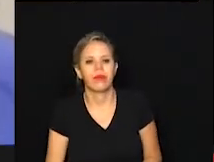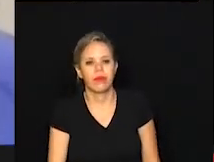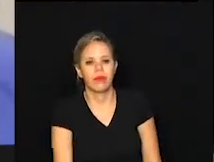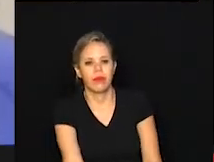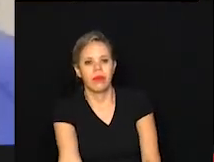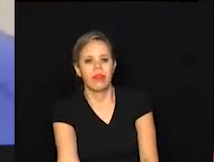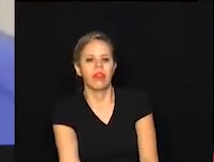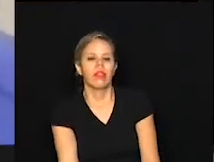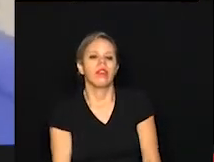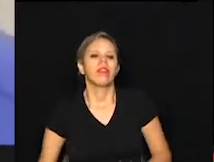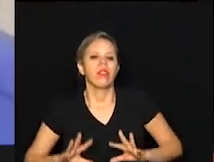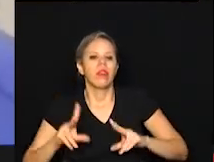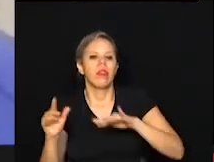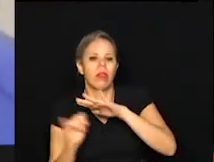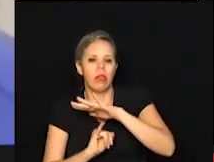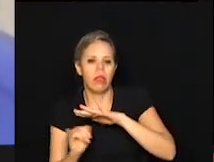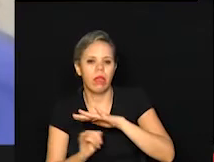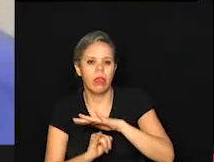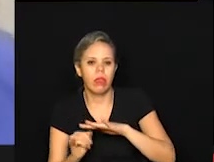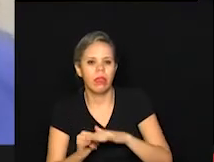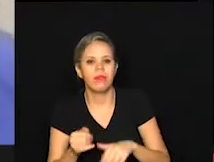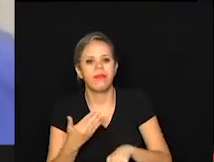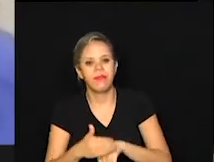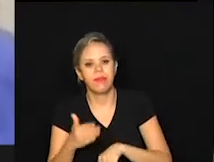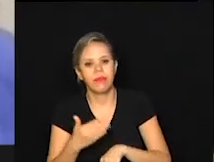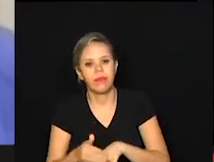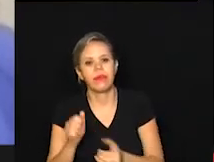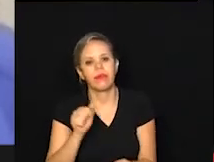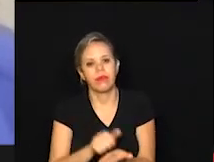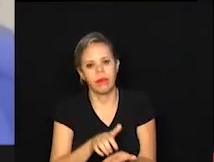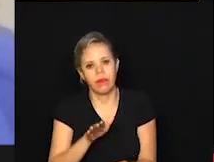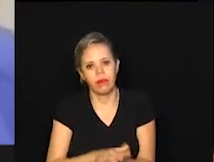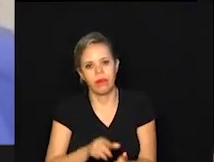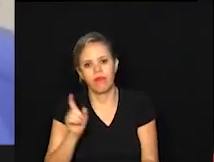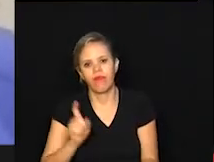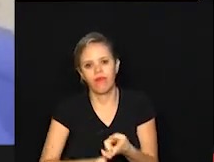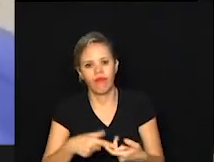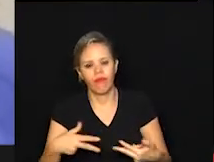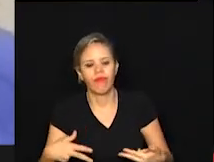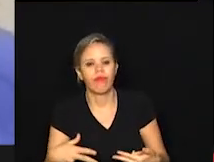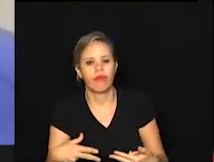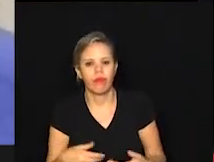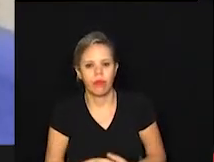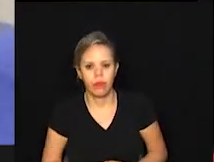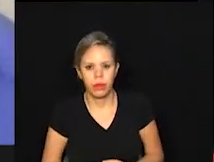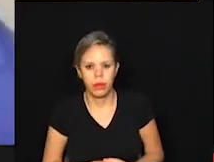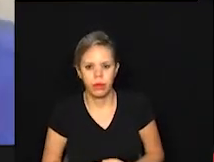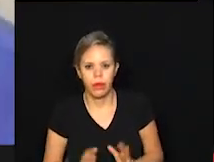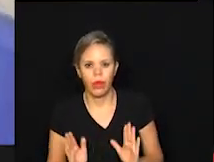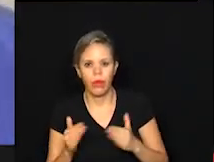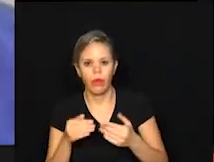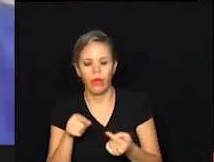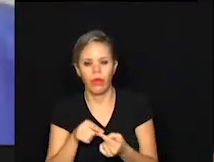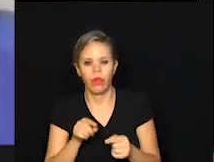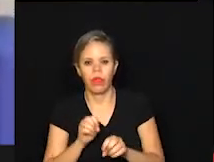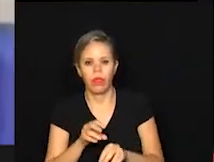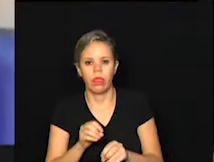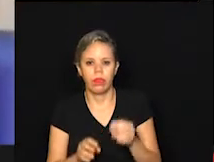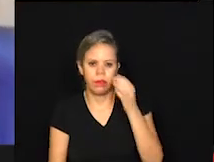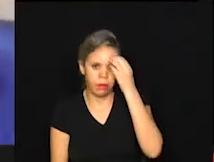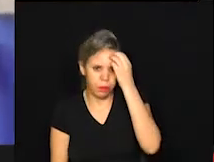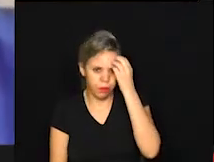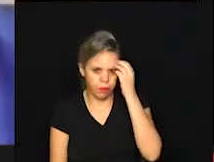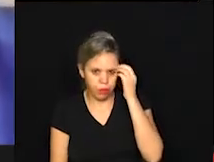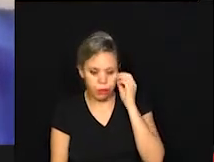todas essas instituições que aplicam penalidades, e essas penalidades voltadas